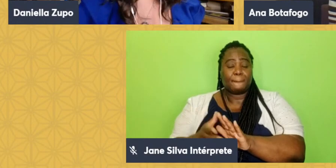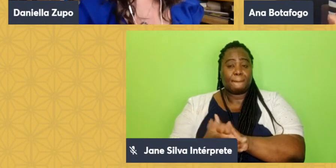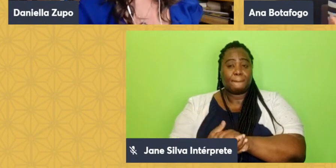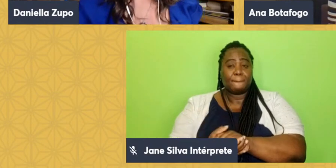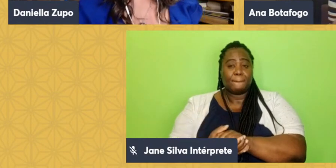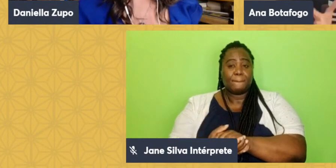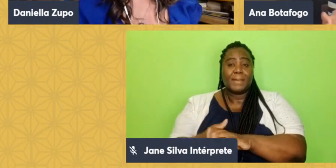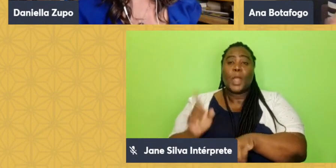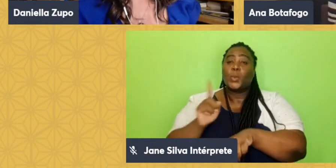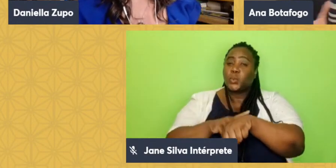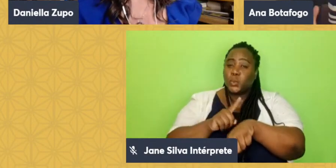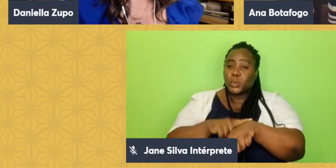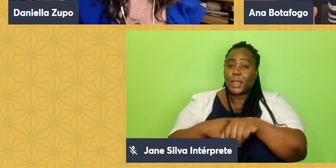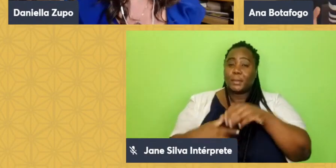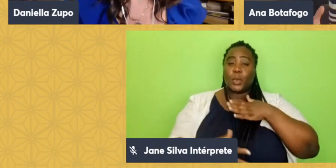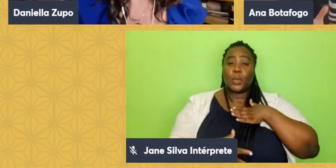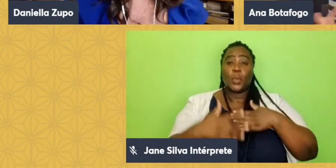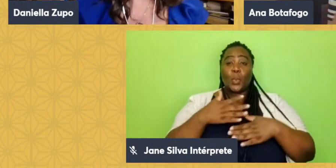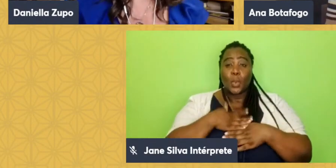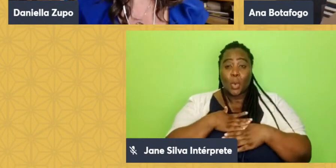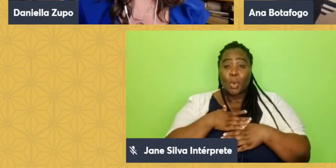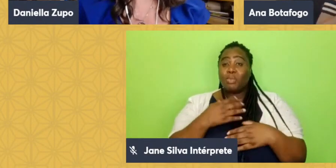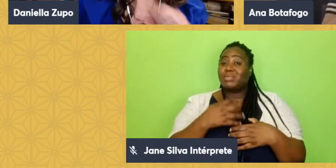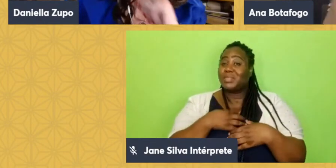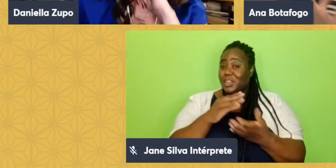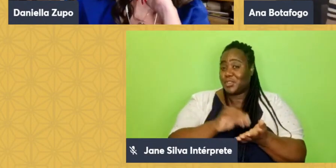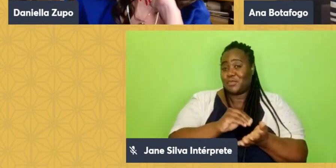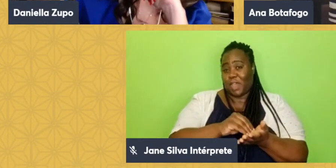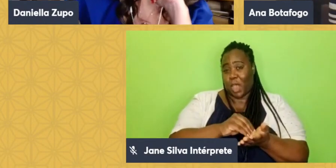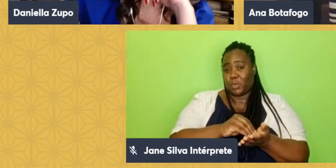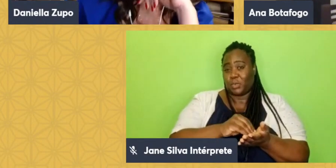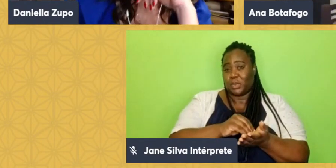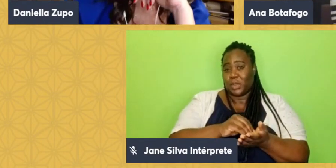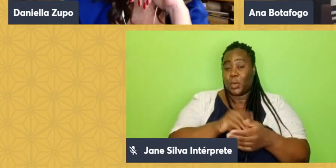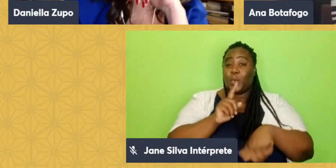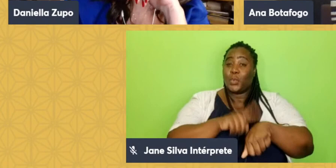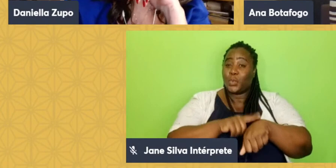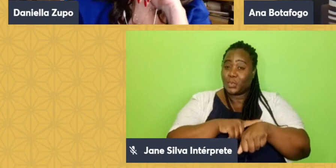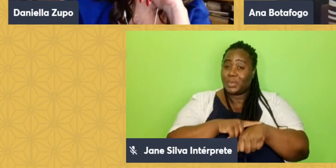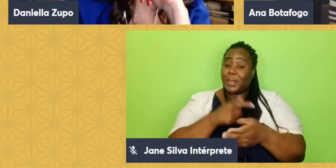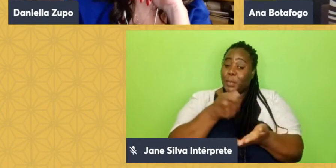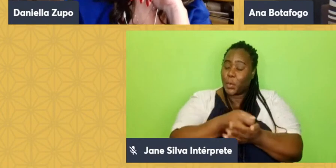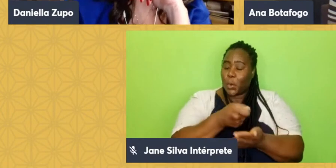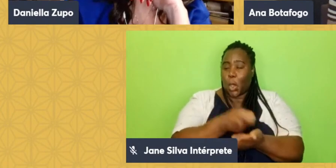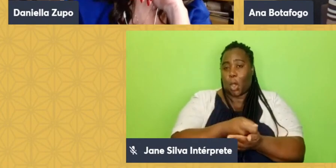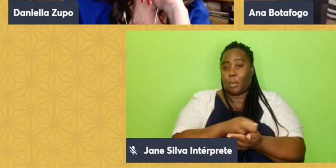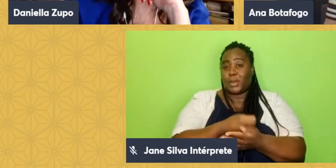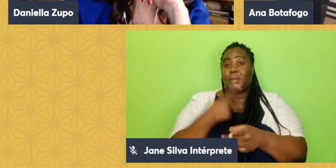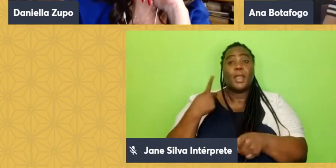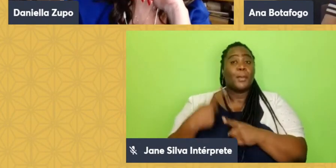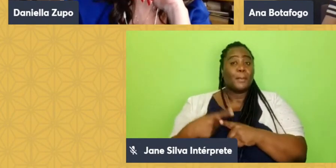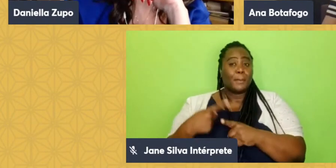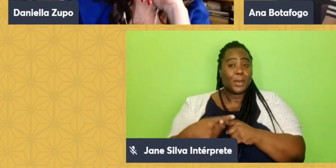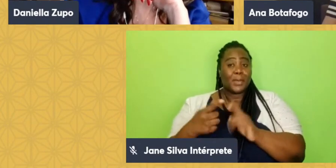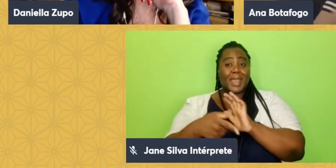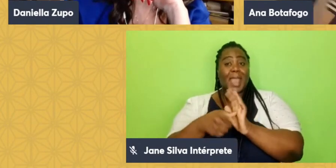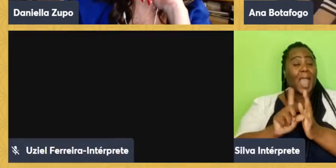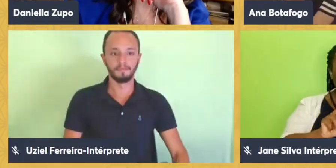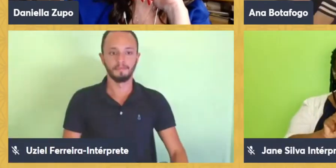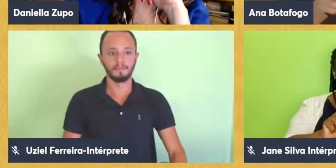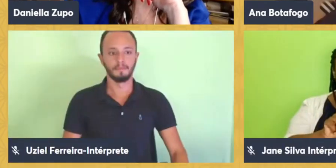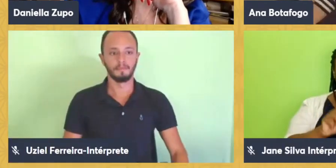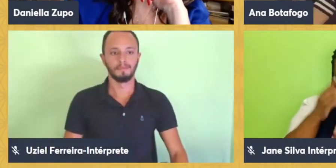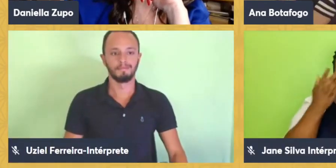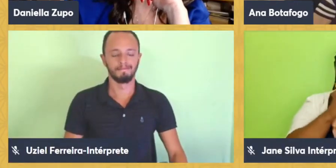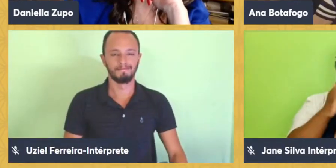com o tempo o corpo cobra é o tempo cobra desse corpo Porque antes eu eu